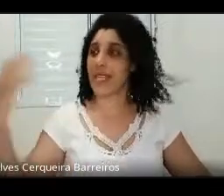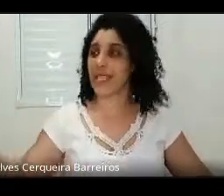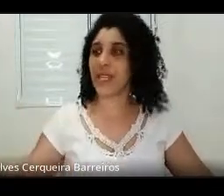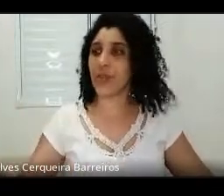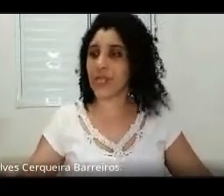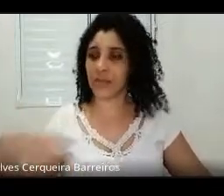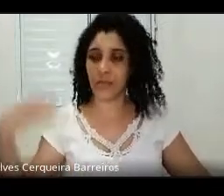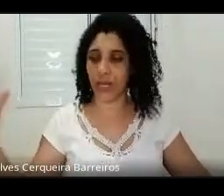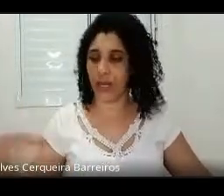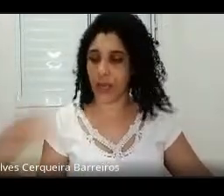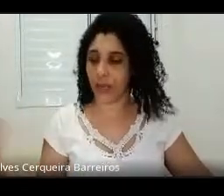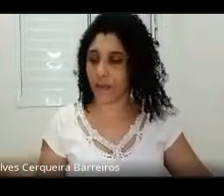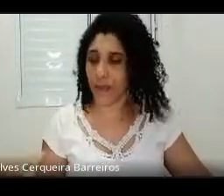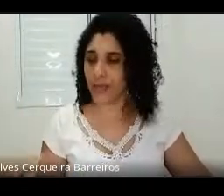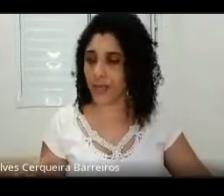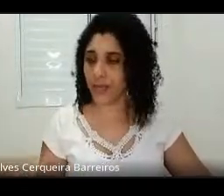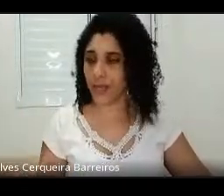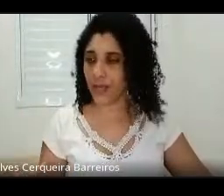Sinais que ele usa